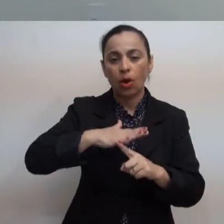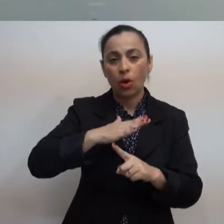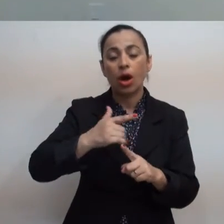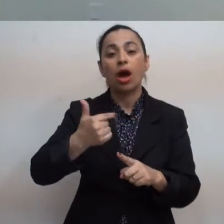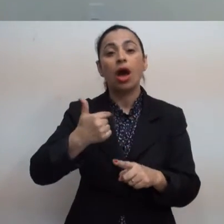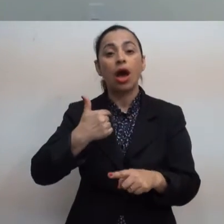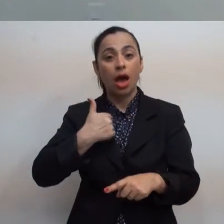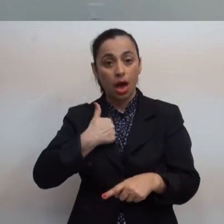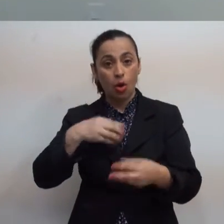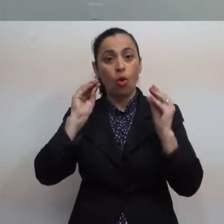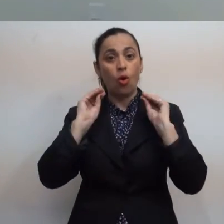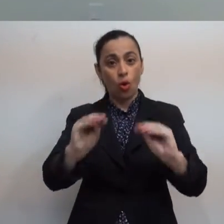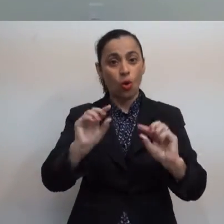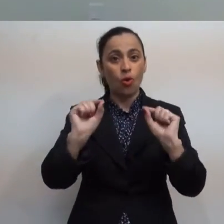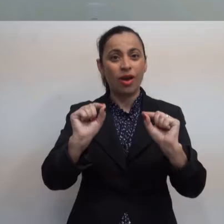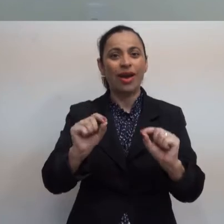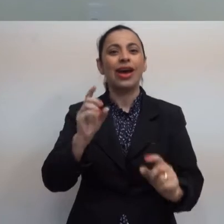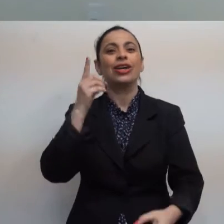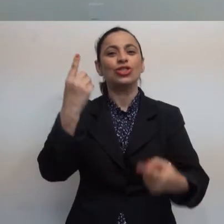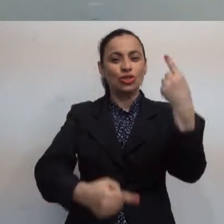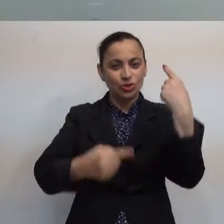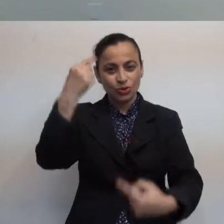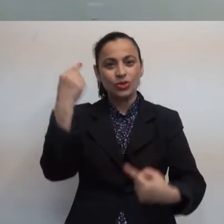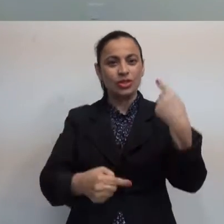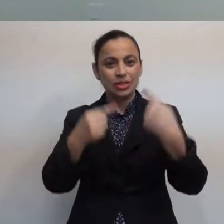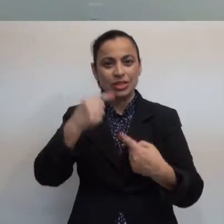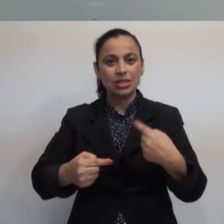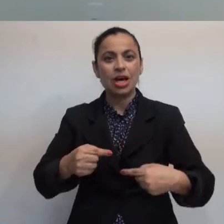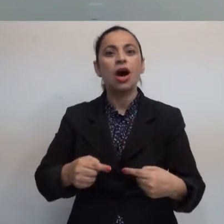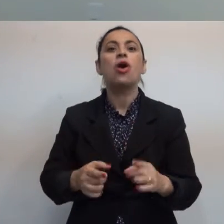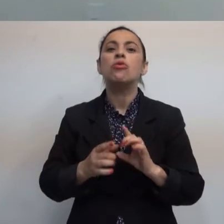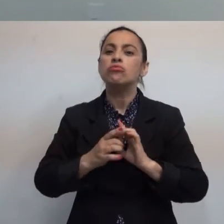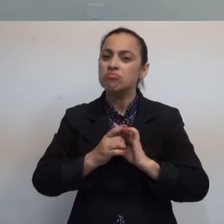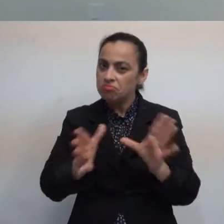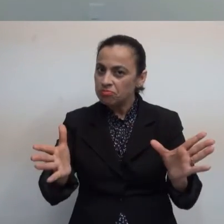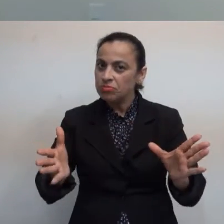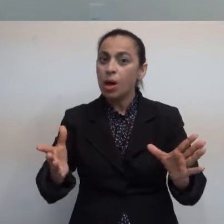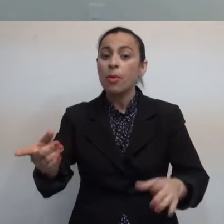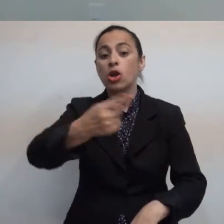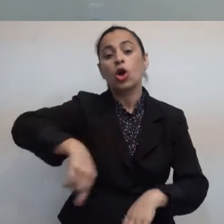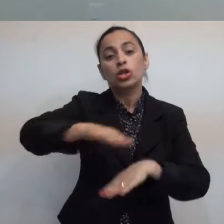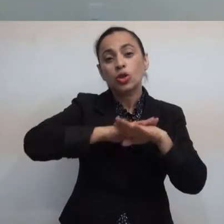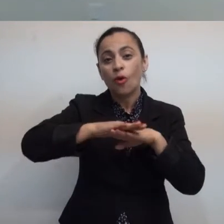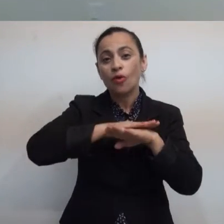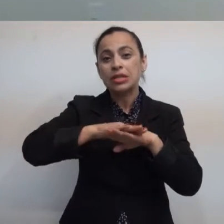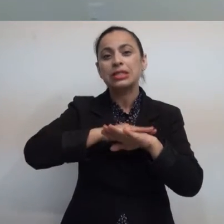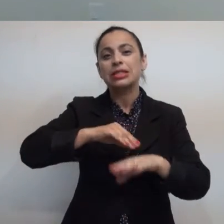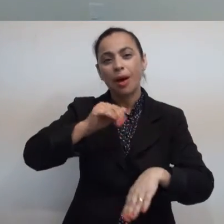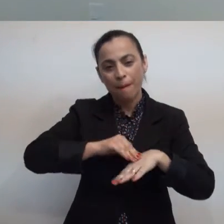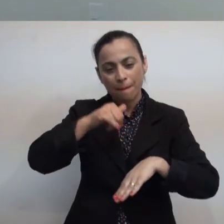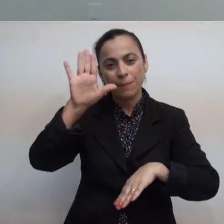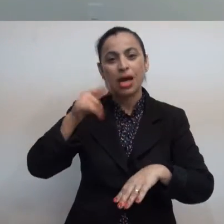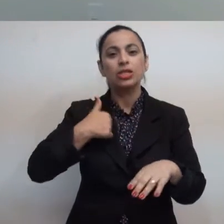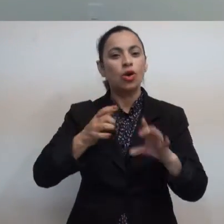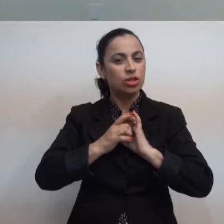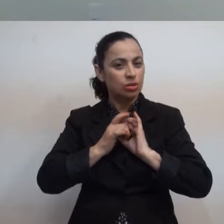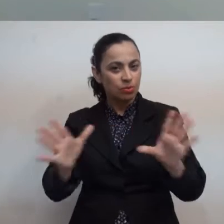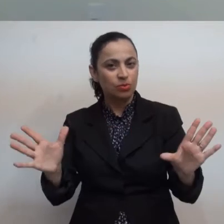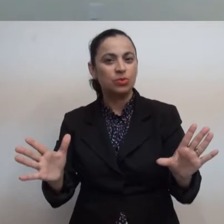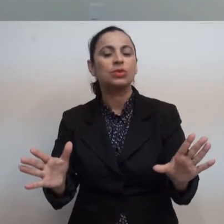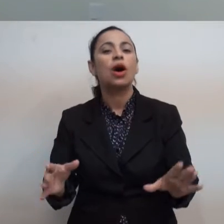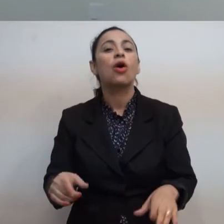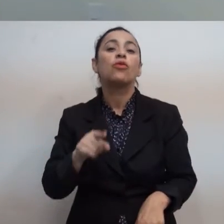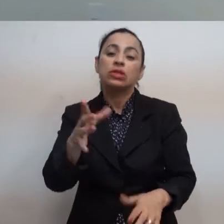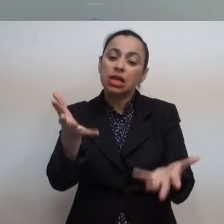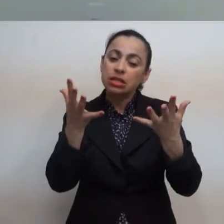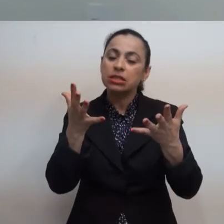pilares sociais. Eu coloco essa discussão, à tona, para que nós conversemos mais e